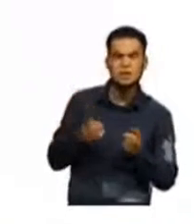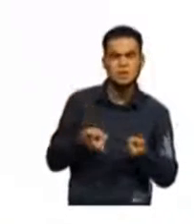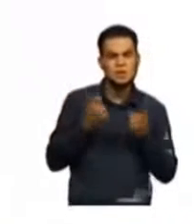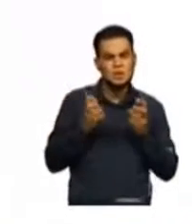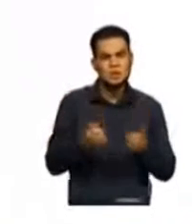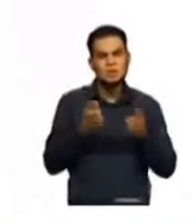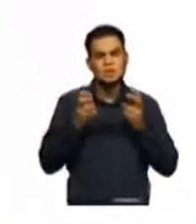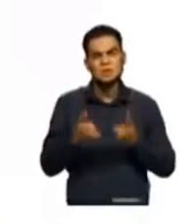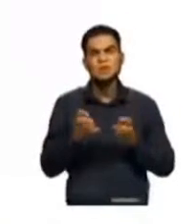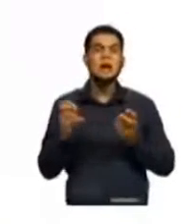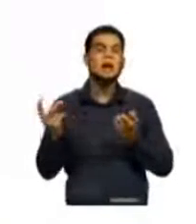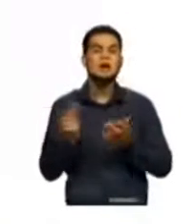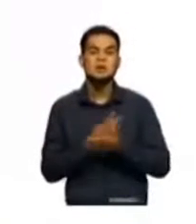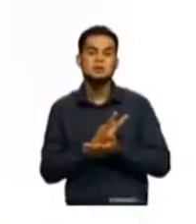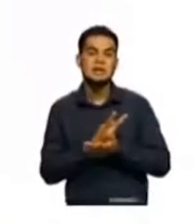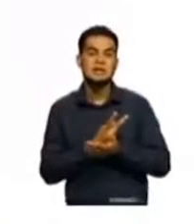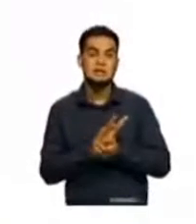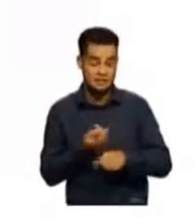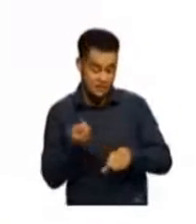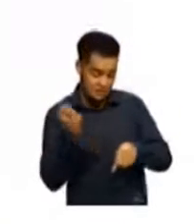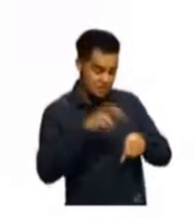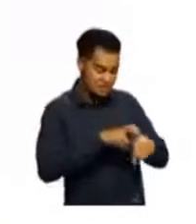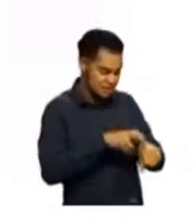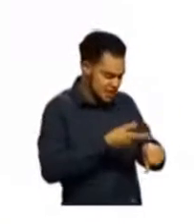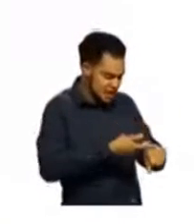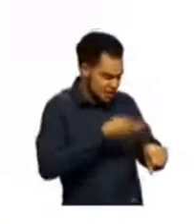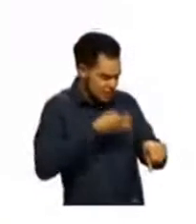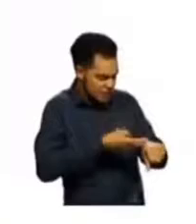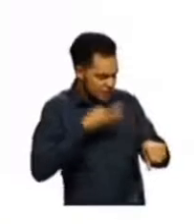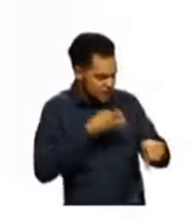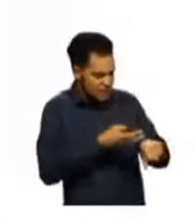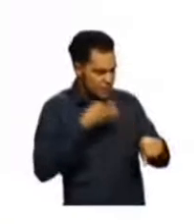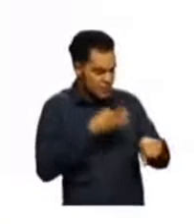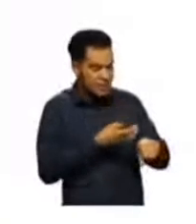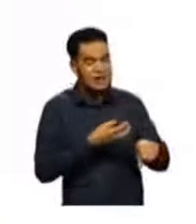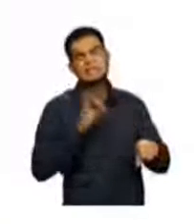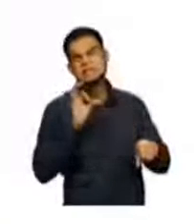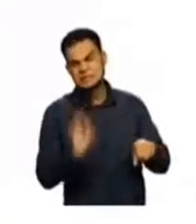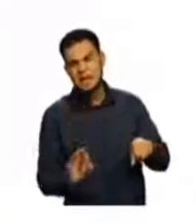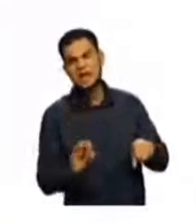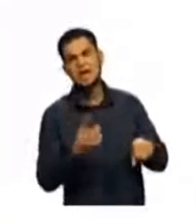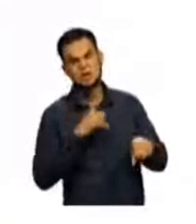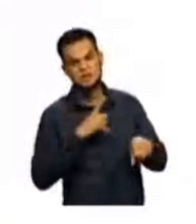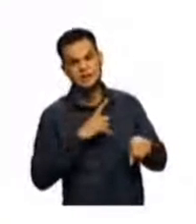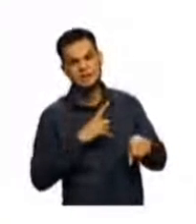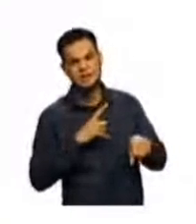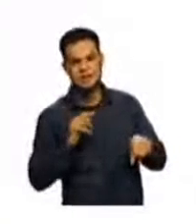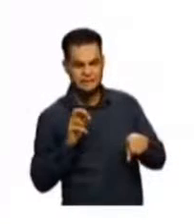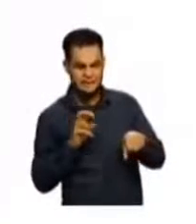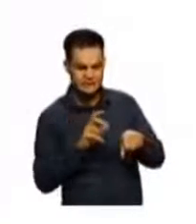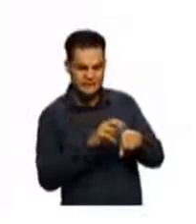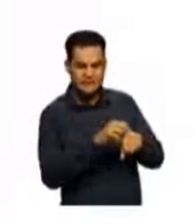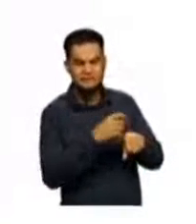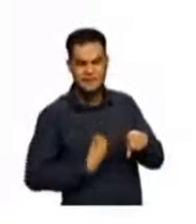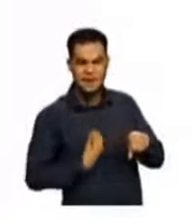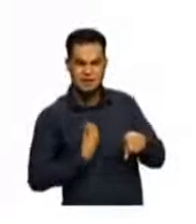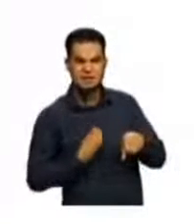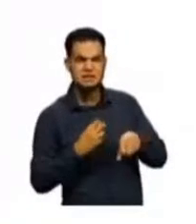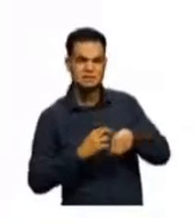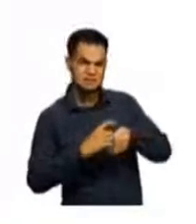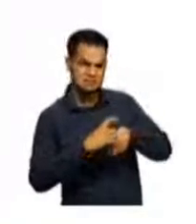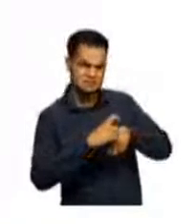se alimentar do sangue, consequentemente o tripanossoma vai estar lá. À medida então que ele vai,